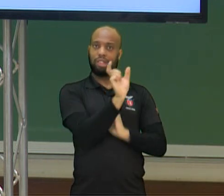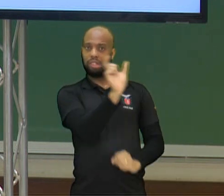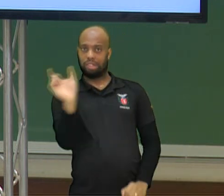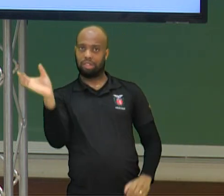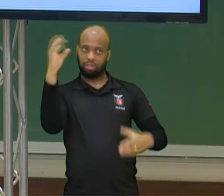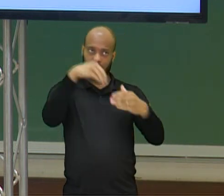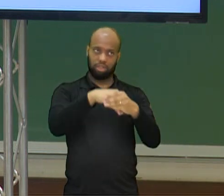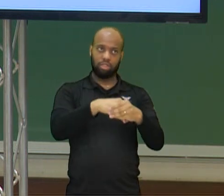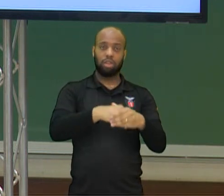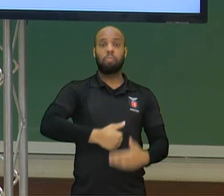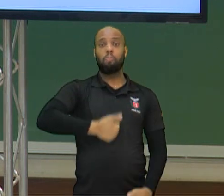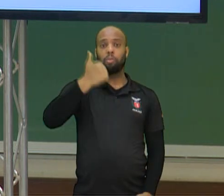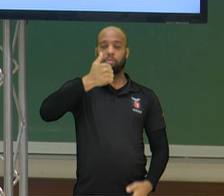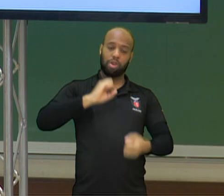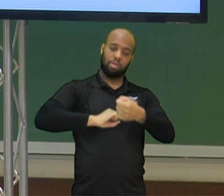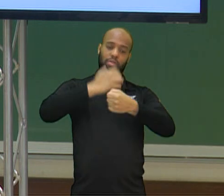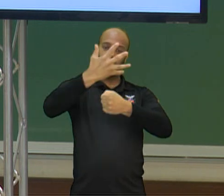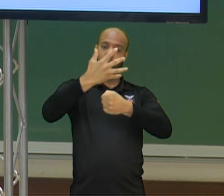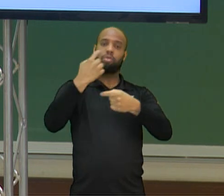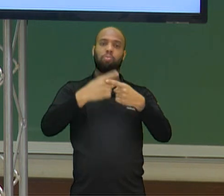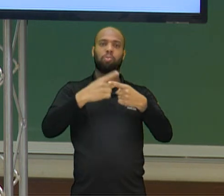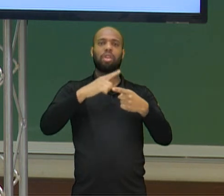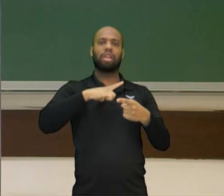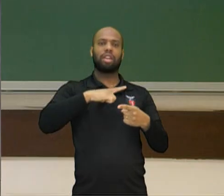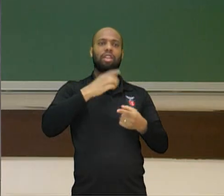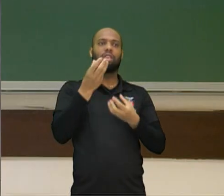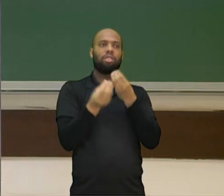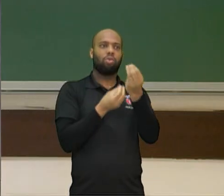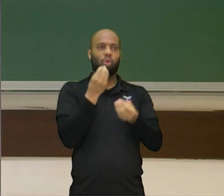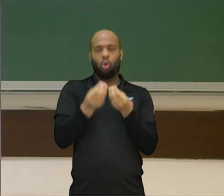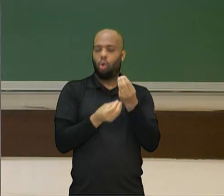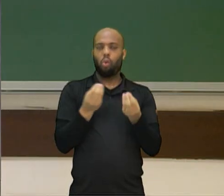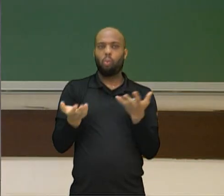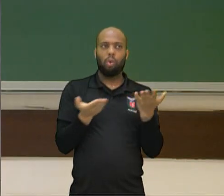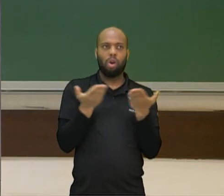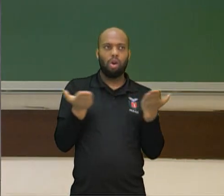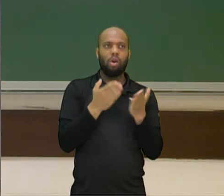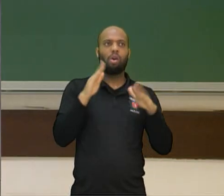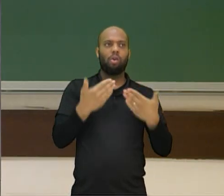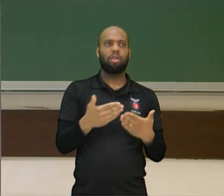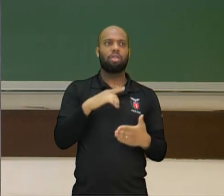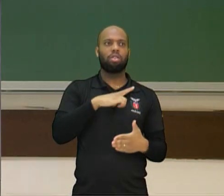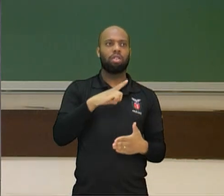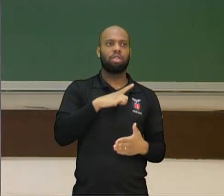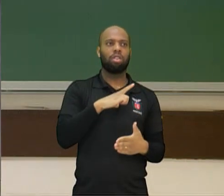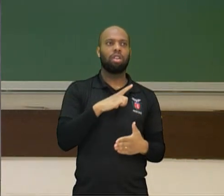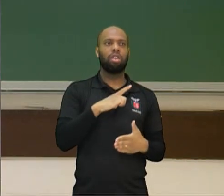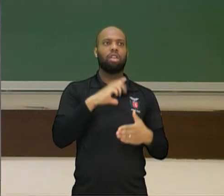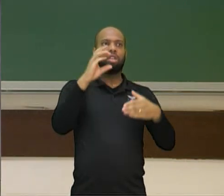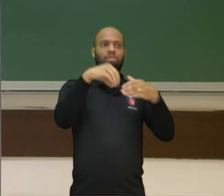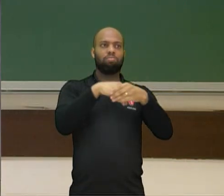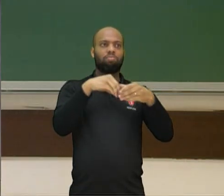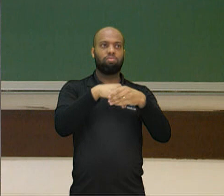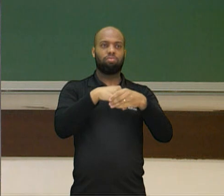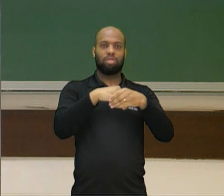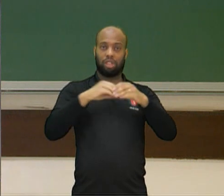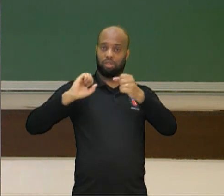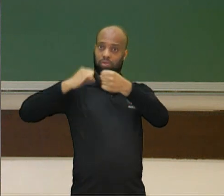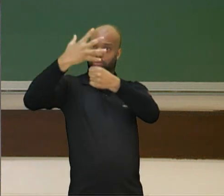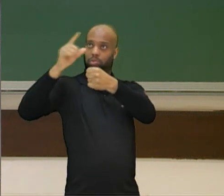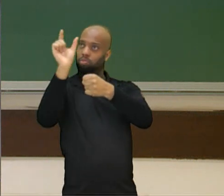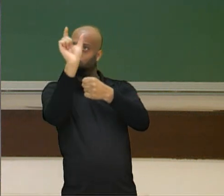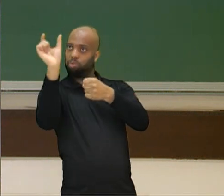né? Primeiro, porque temos uma subtração, então 6 menos 3 resultou em 3. Menos 1 elevado a